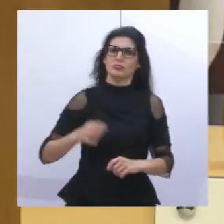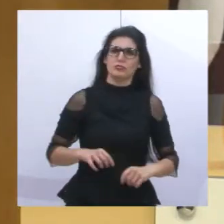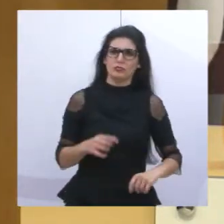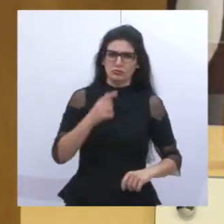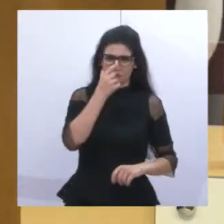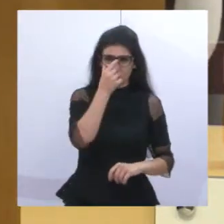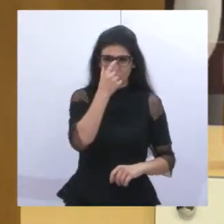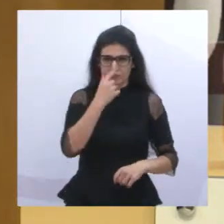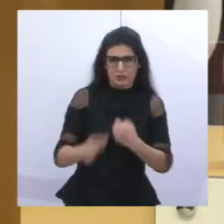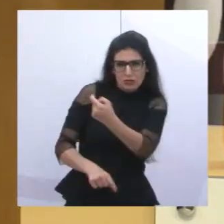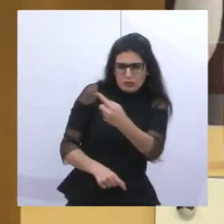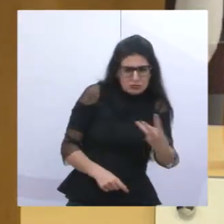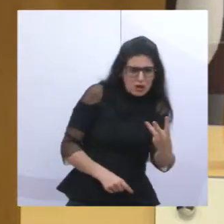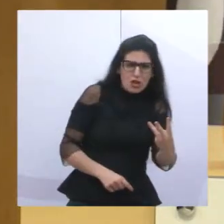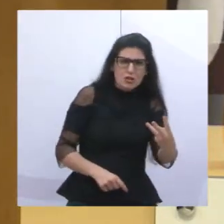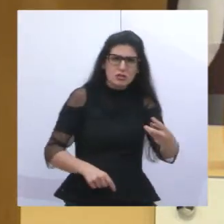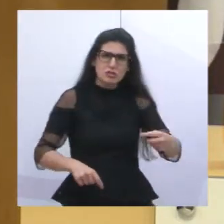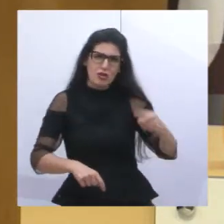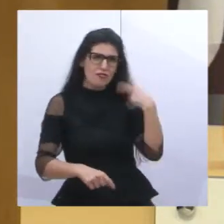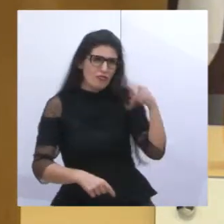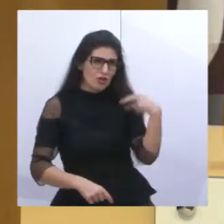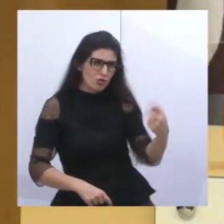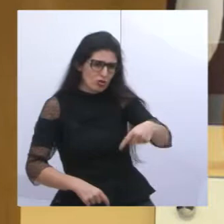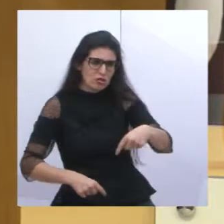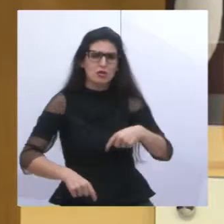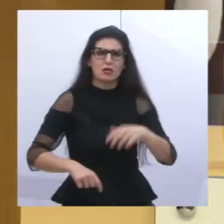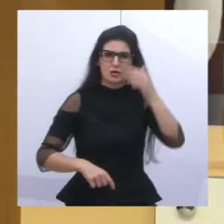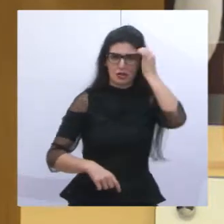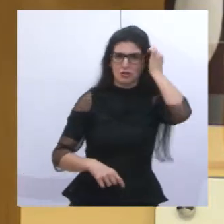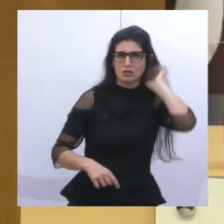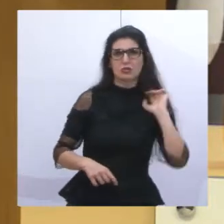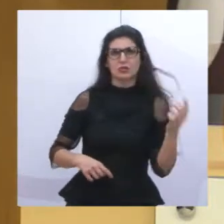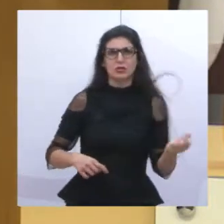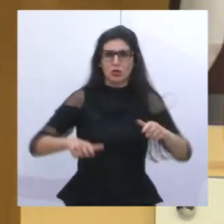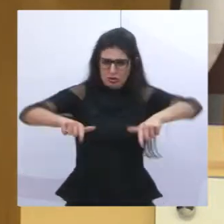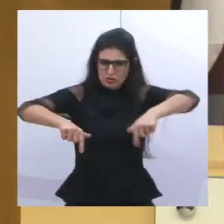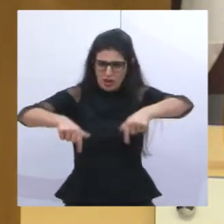acho que dos 13 gabinetes aqui, é saúde e emprego.